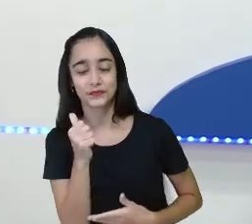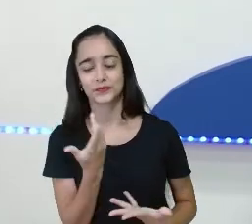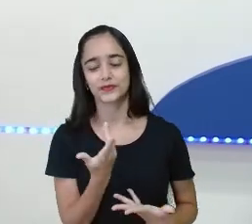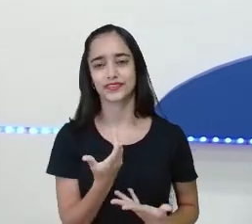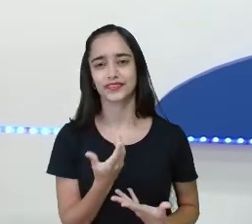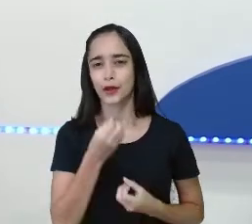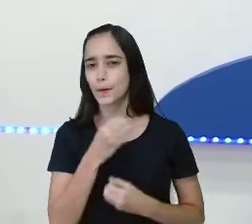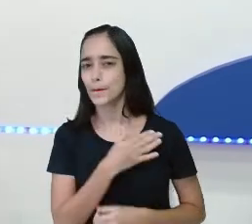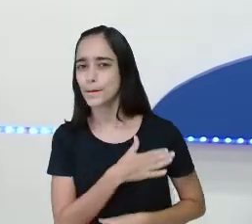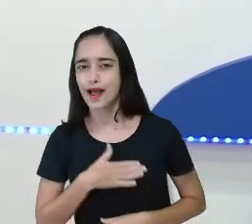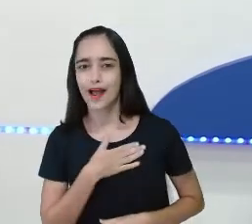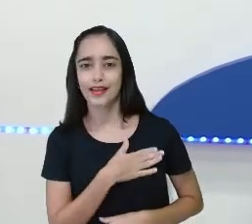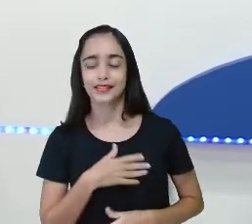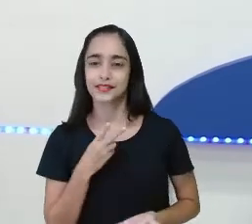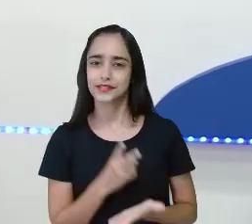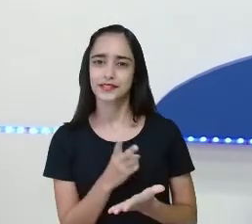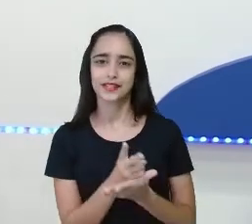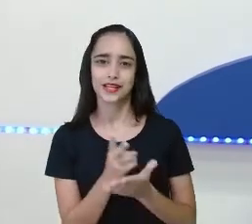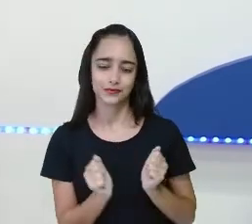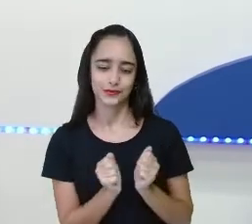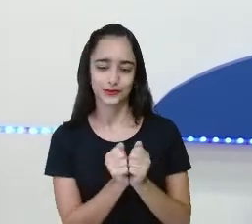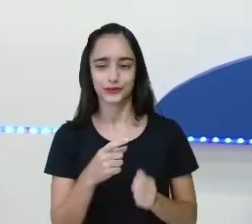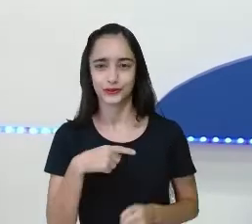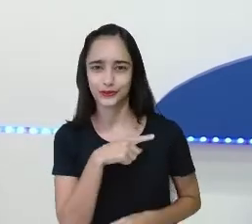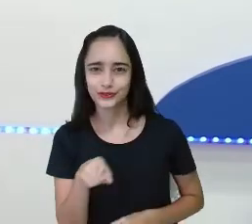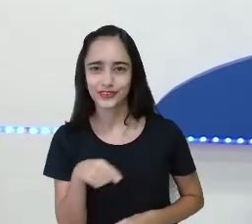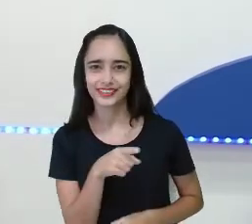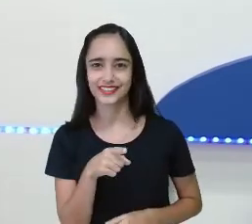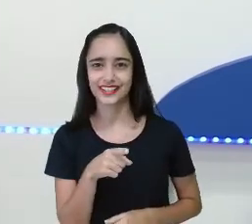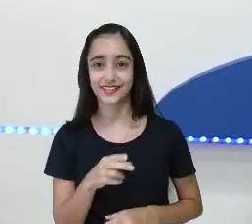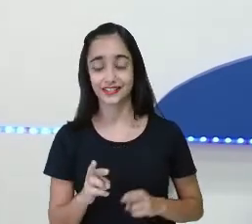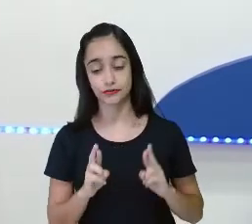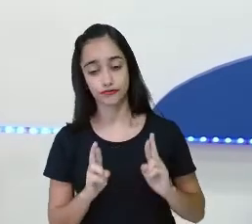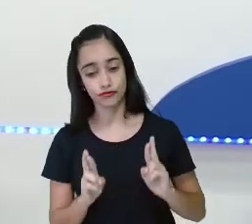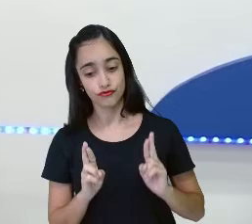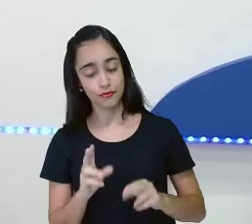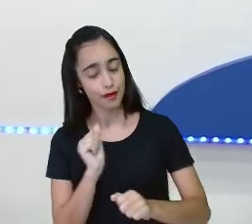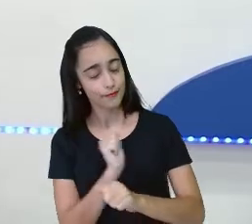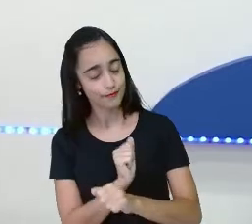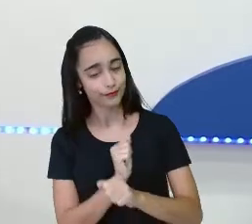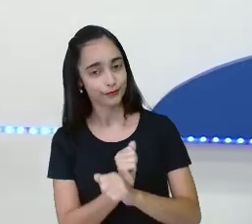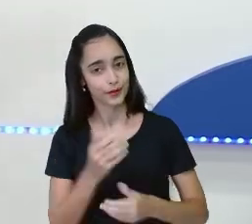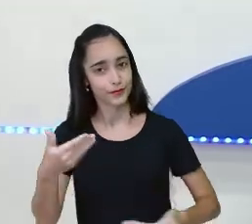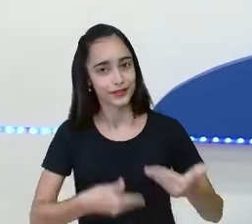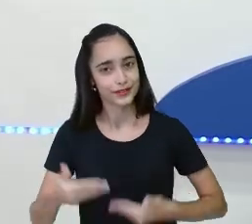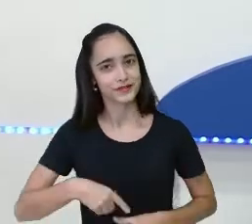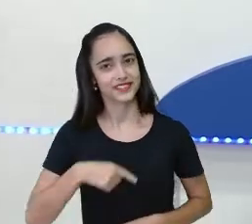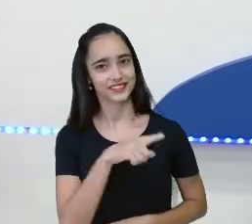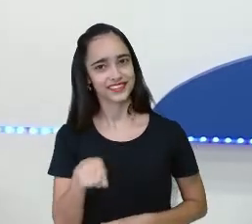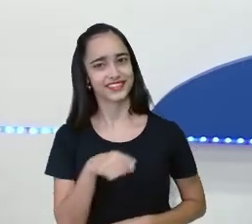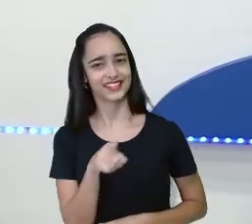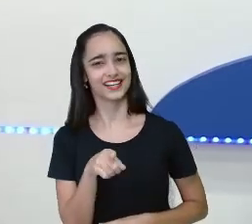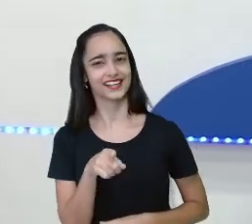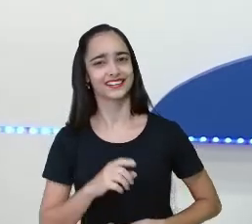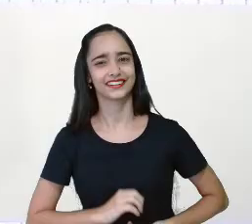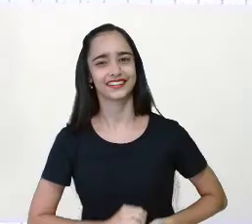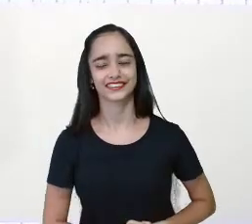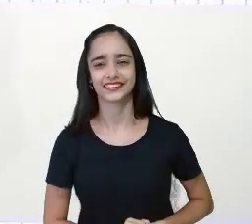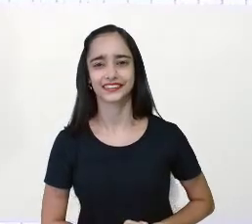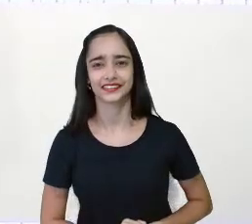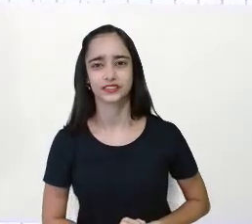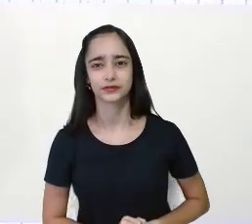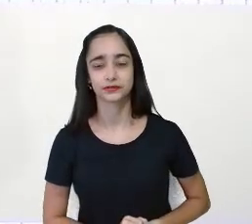sempre começar o dia com vocês. Estou aqui aguardando a participação de mais estudantes. Até daqui a pouco.